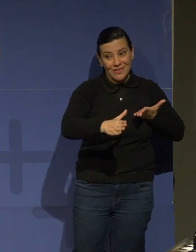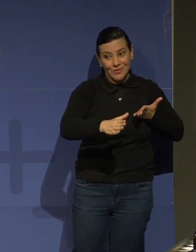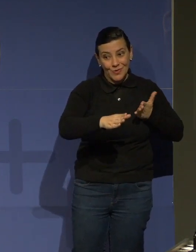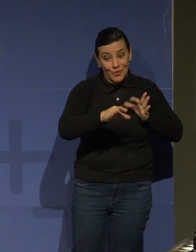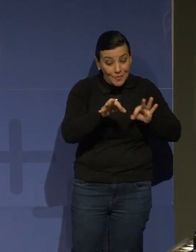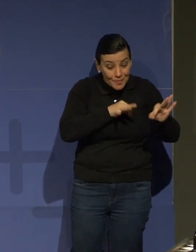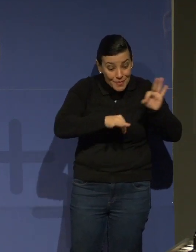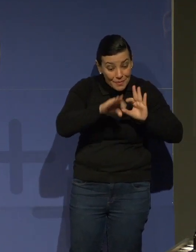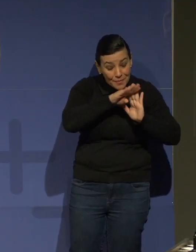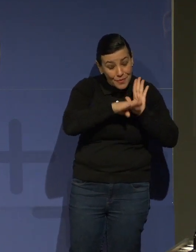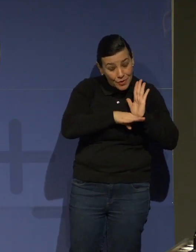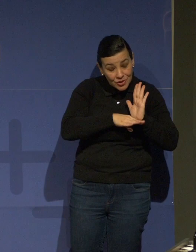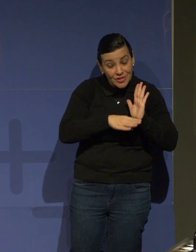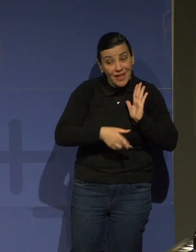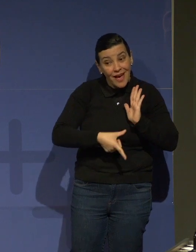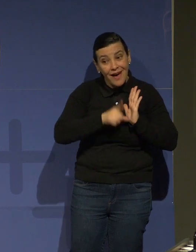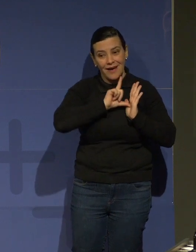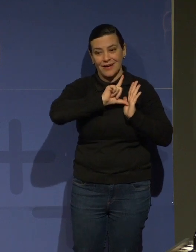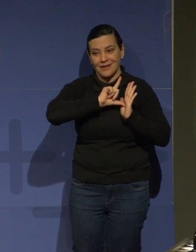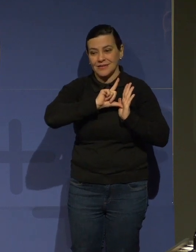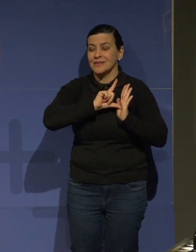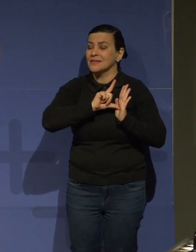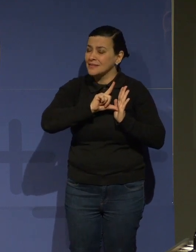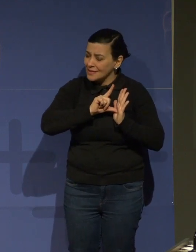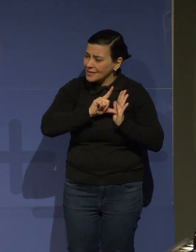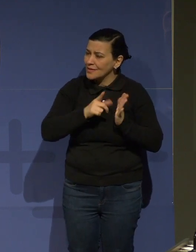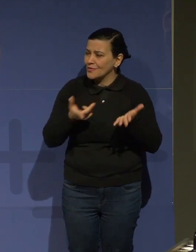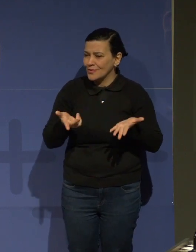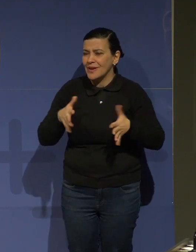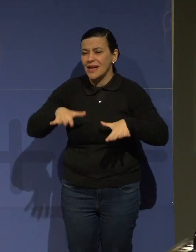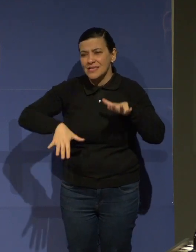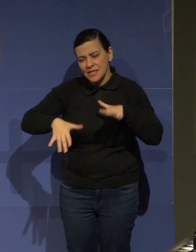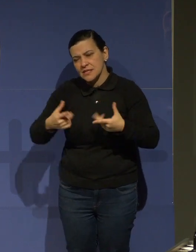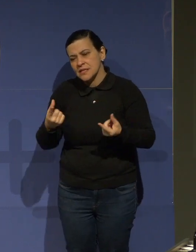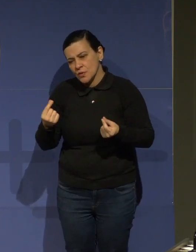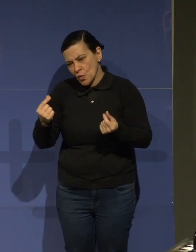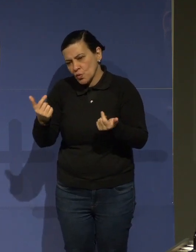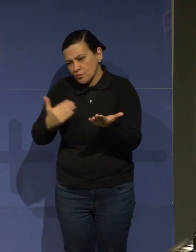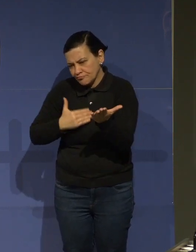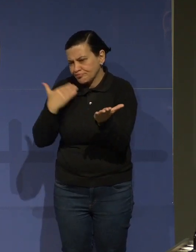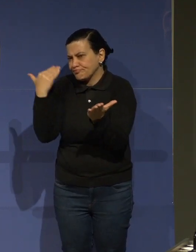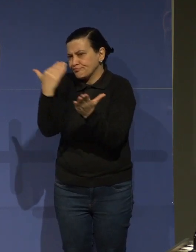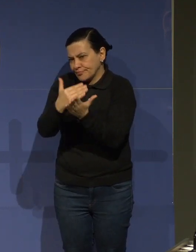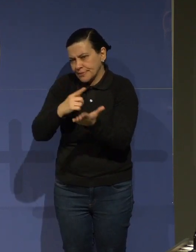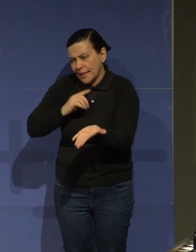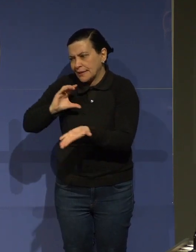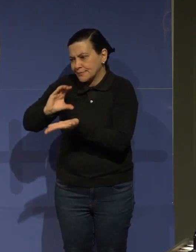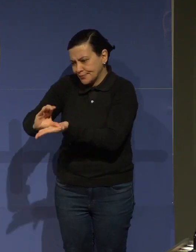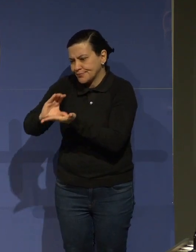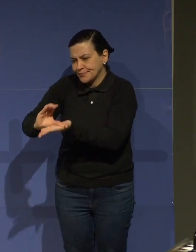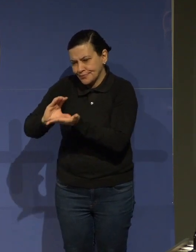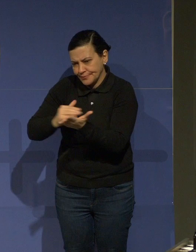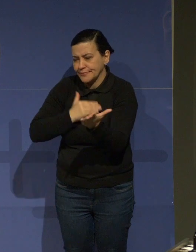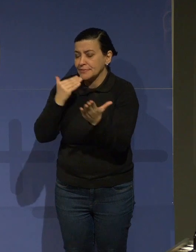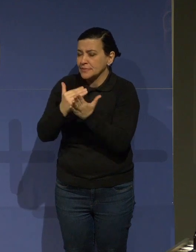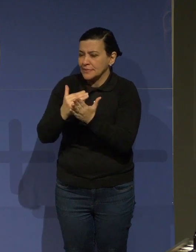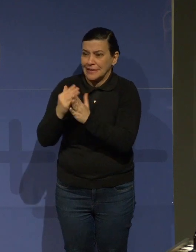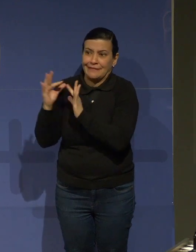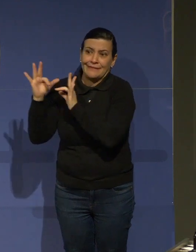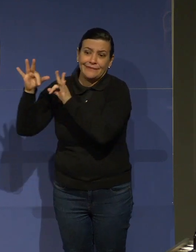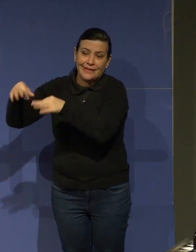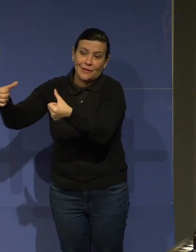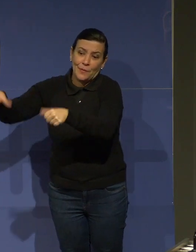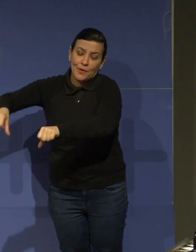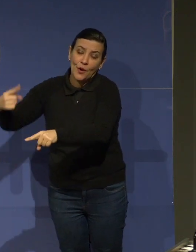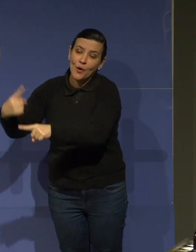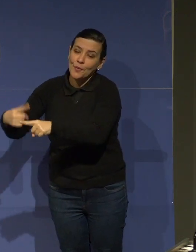para o digital. Então, isso sempre você cria um custo adicional quando você começa a pensar em acessibilidade no final, porque, na verdade, o que acontece